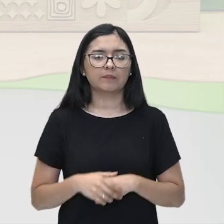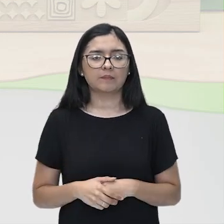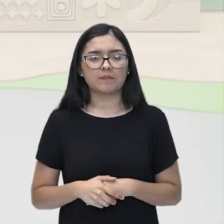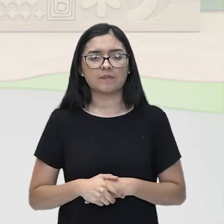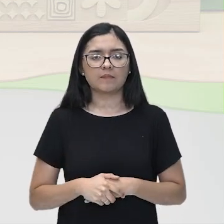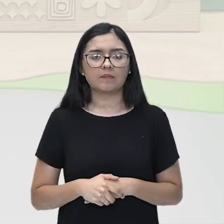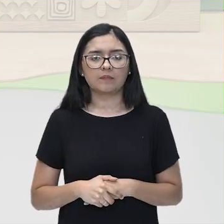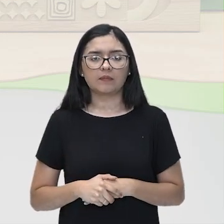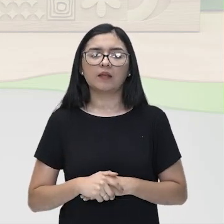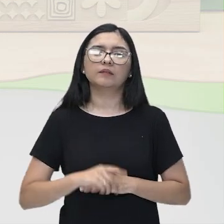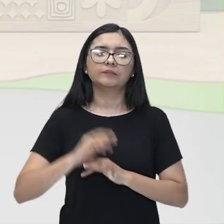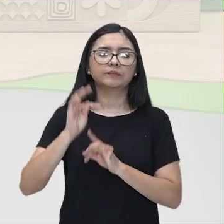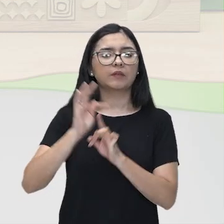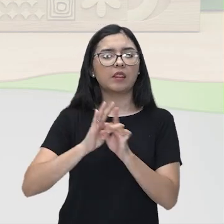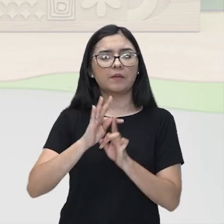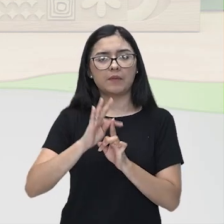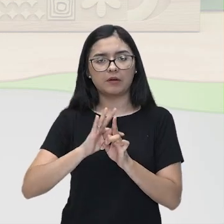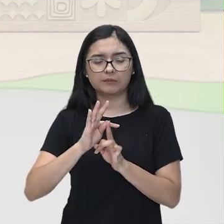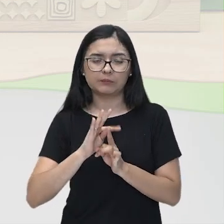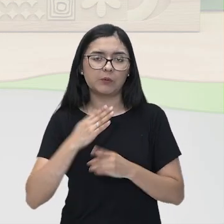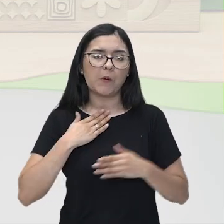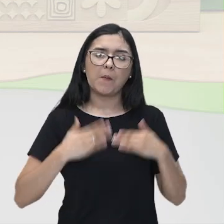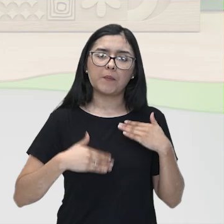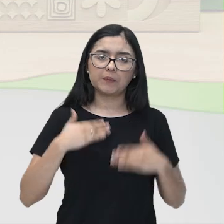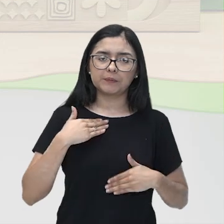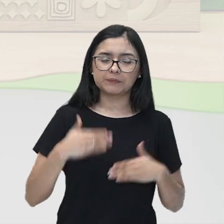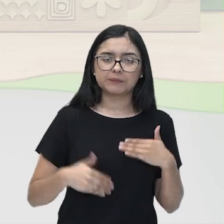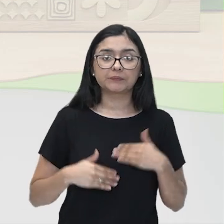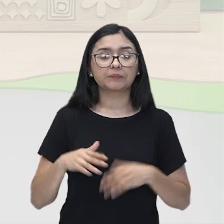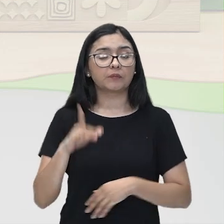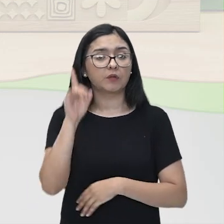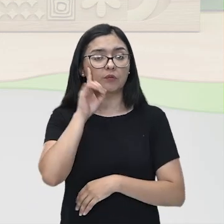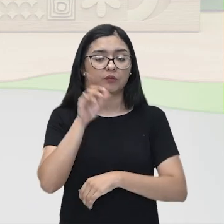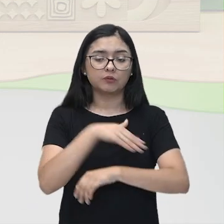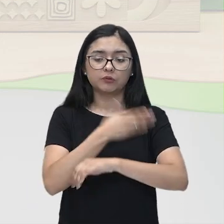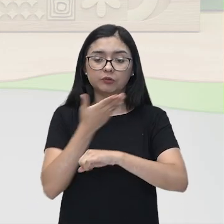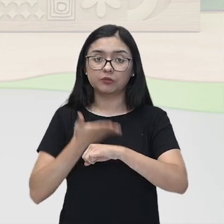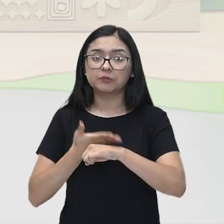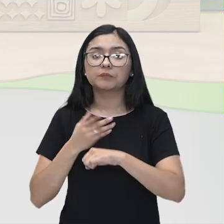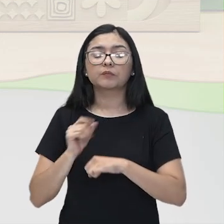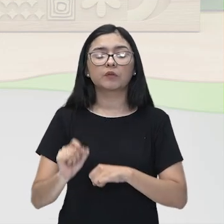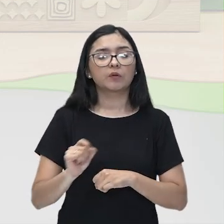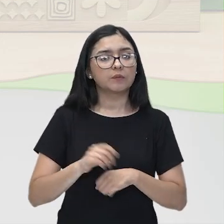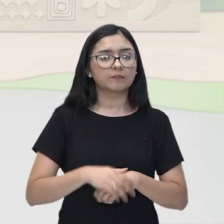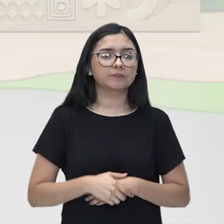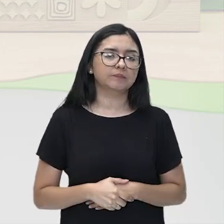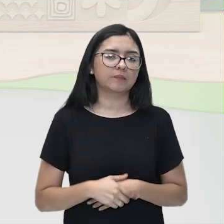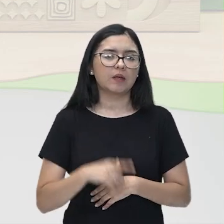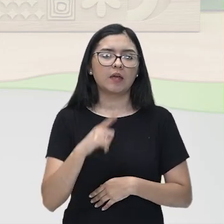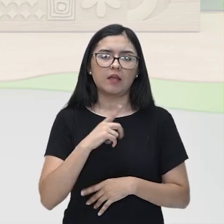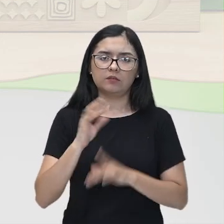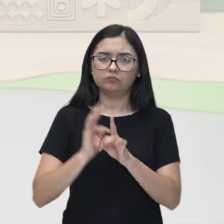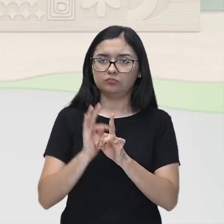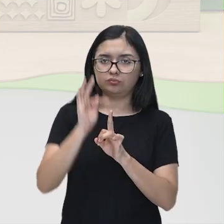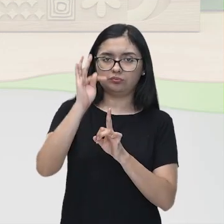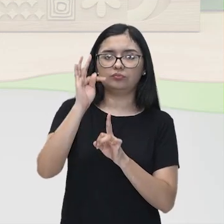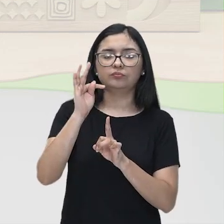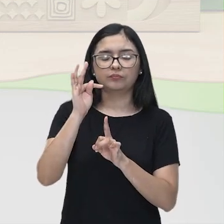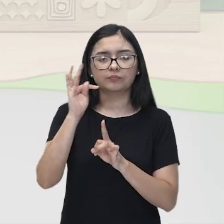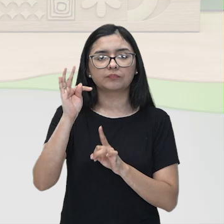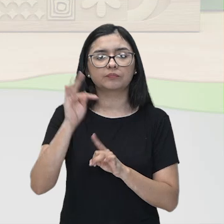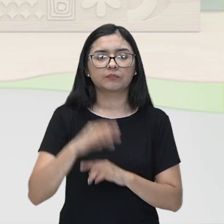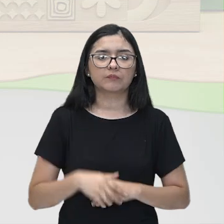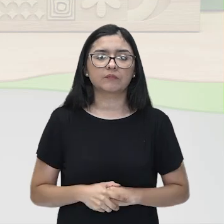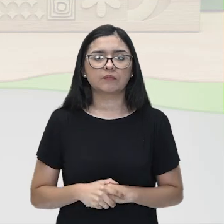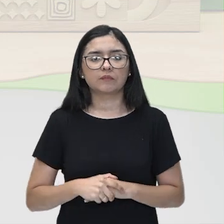a sua temperatura corporal. Durante o dia, a sua temperatura corporal ela é mais elevada, que faz